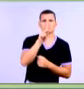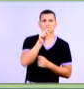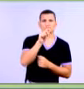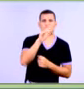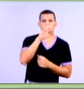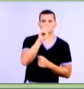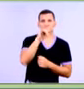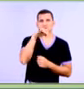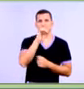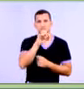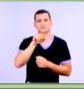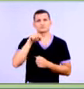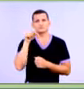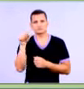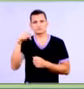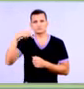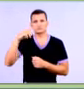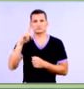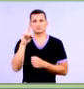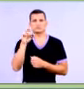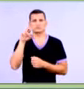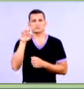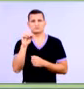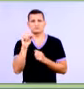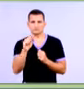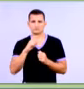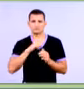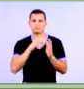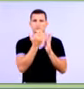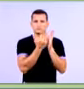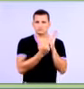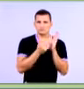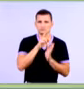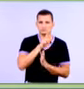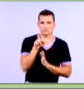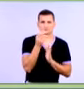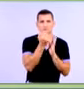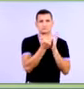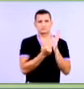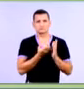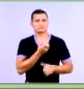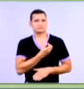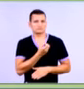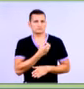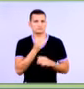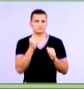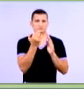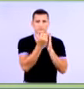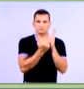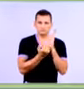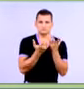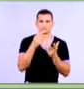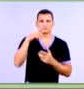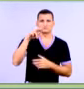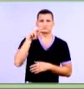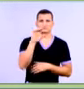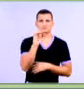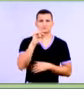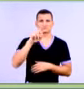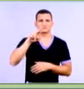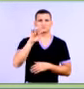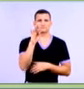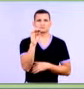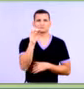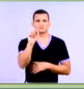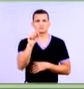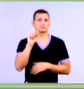o Pedro. Então, eu posso ter listas de nome, posso ter listas de números, posso ter lista de produtos, né? O